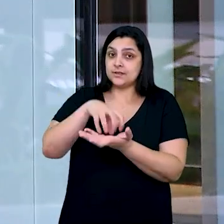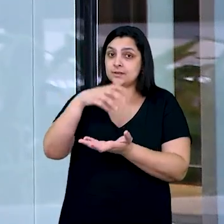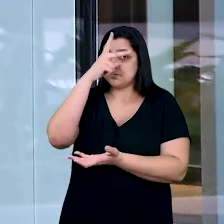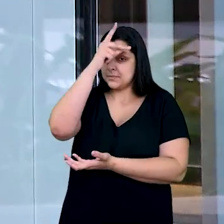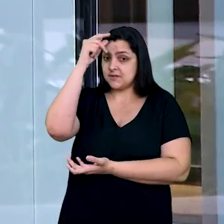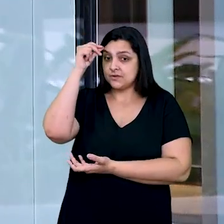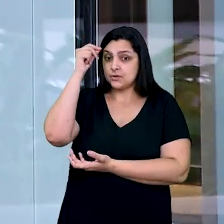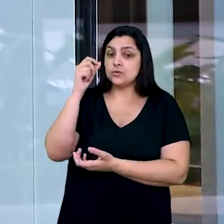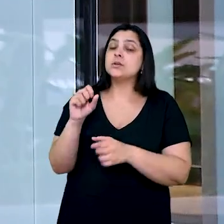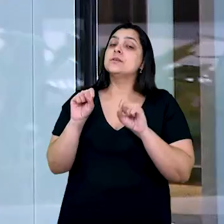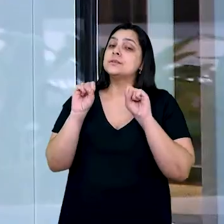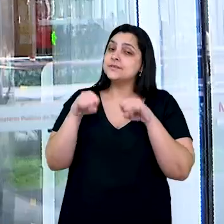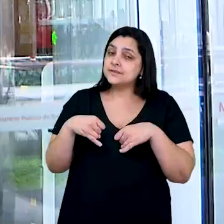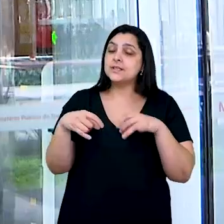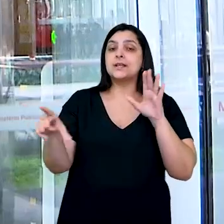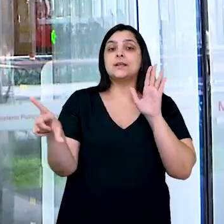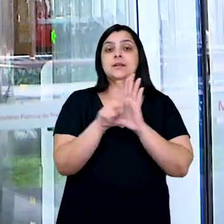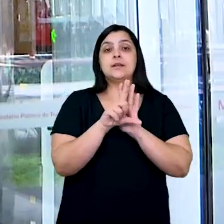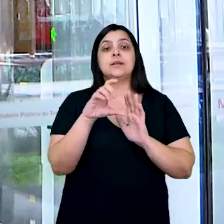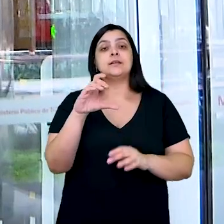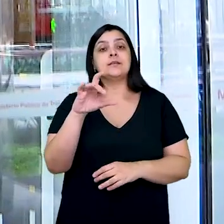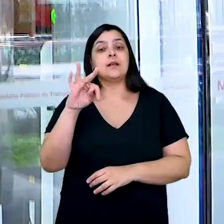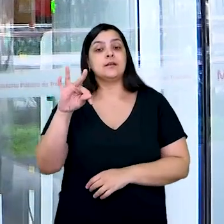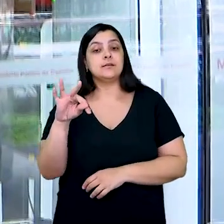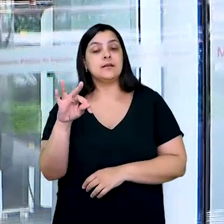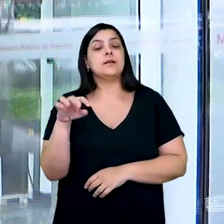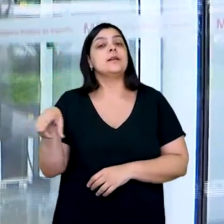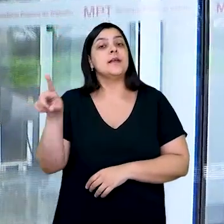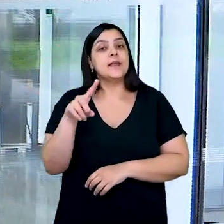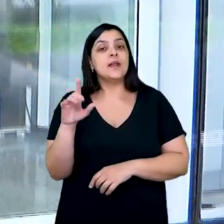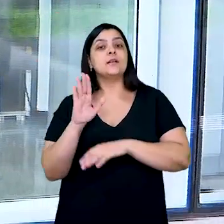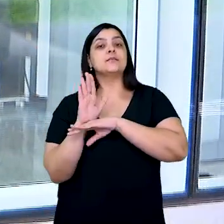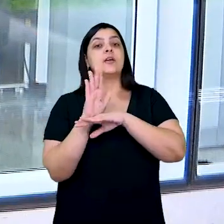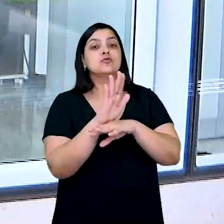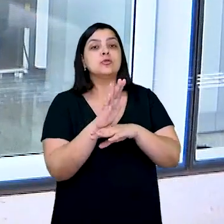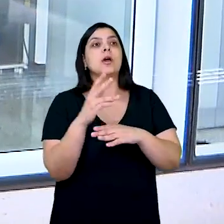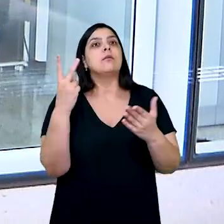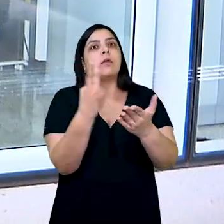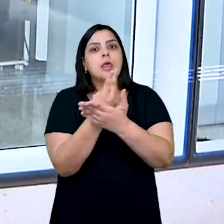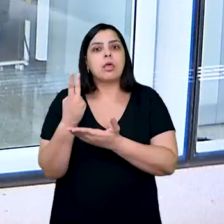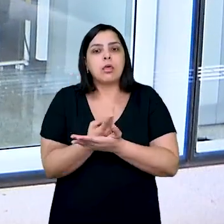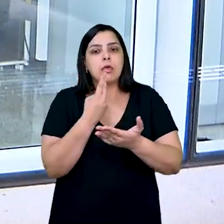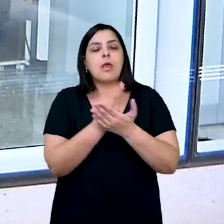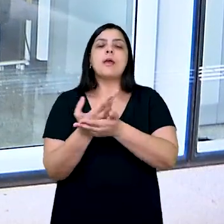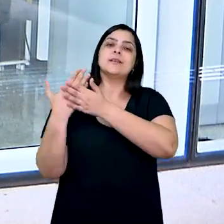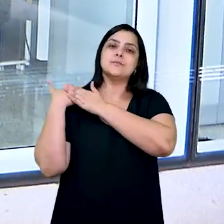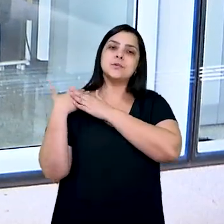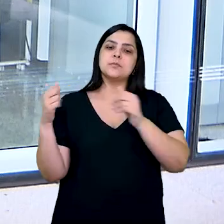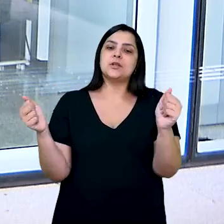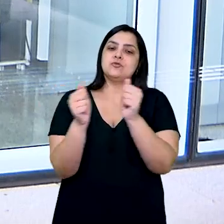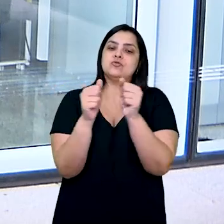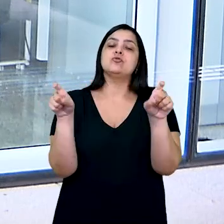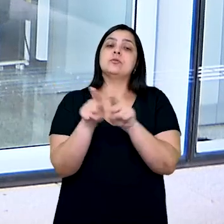da legislação trabalhista e que, por isso, os gestores públicos que contribuíram para o dano também devem ser